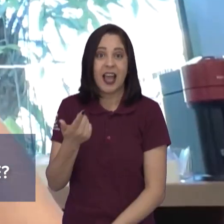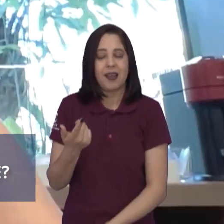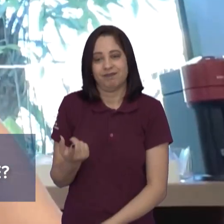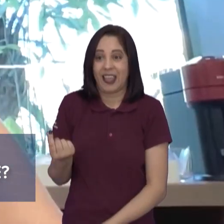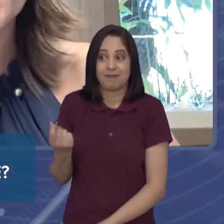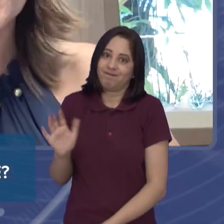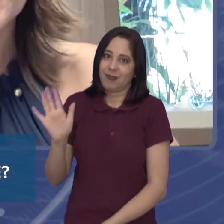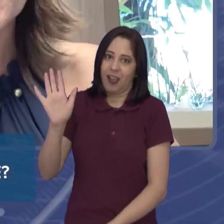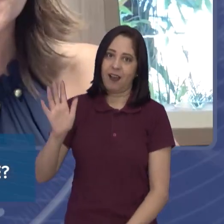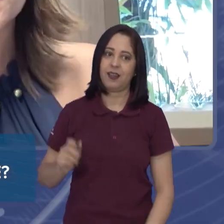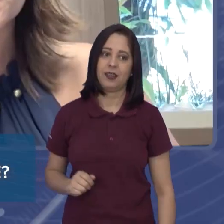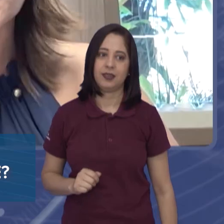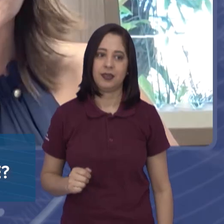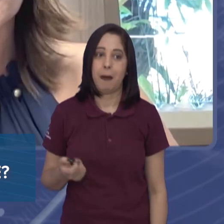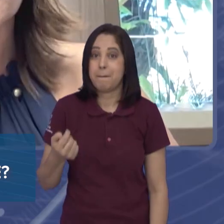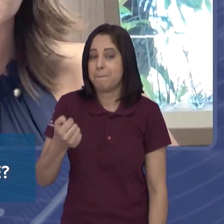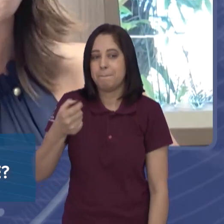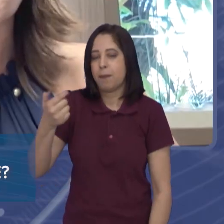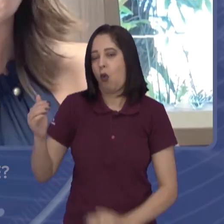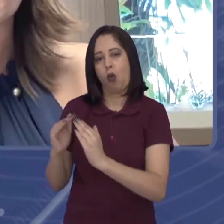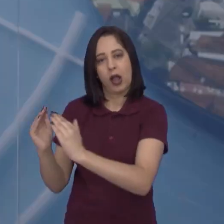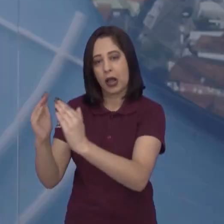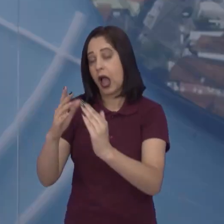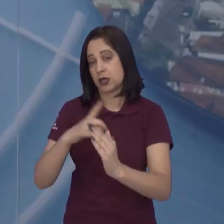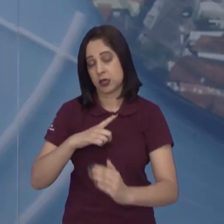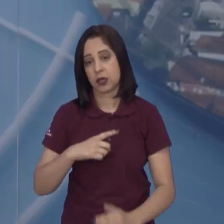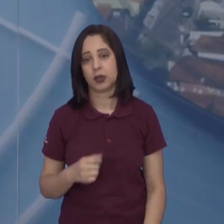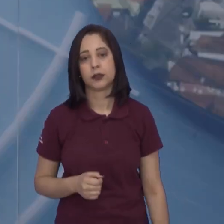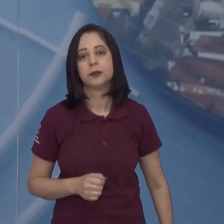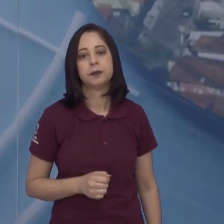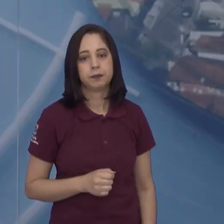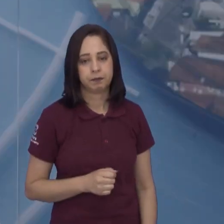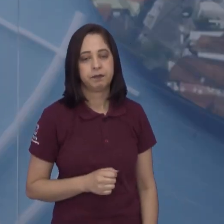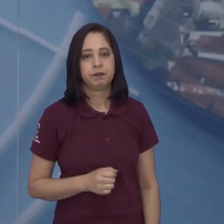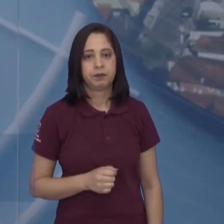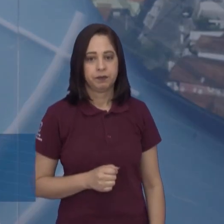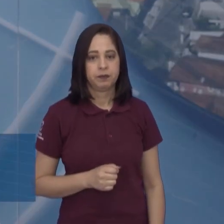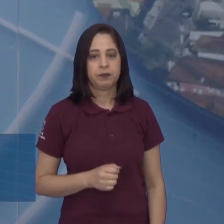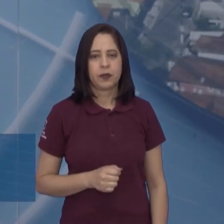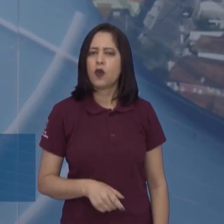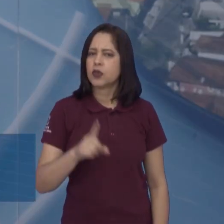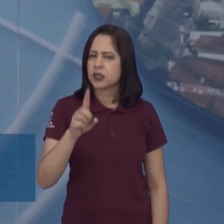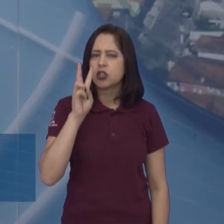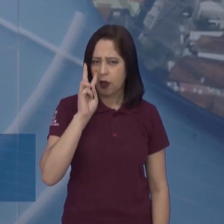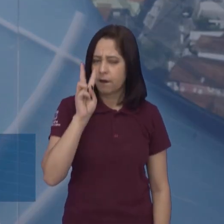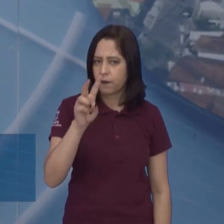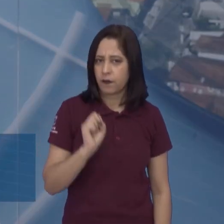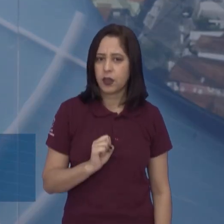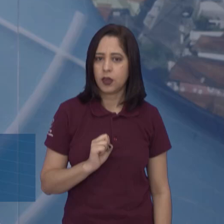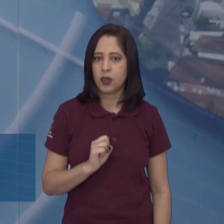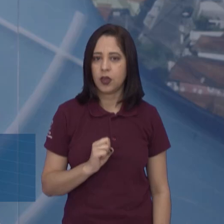proporção. É isso. E por falar nessas procuras, nessas moradias, gente, vocês já ouviram falar nos